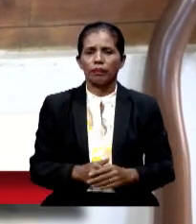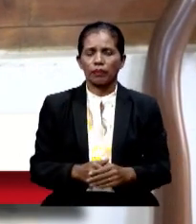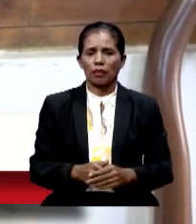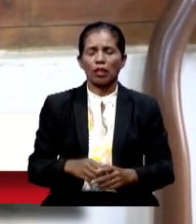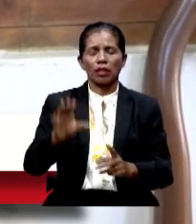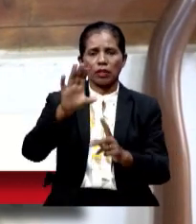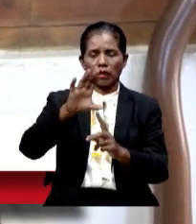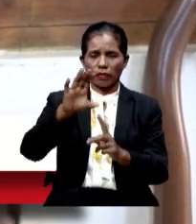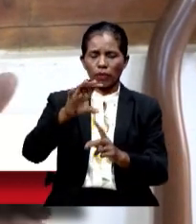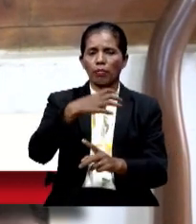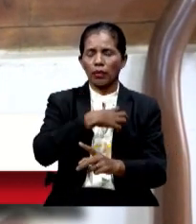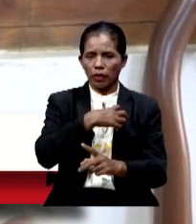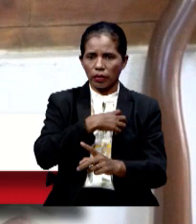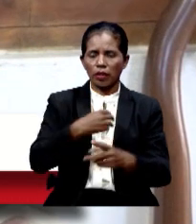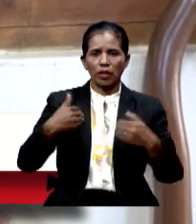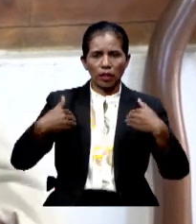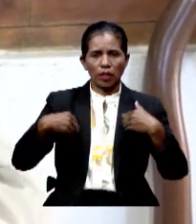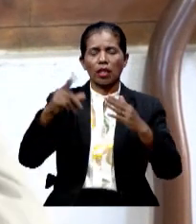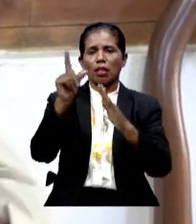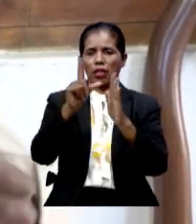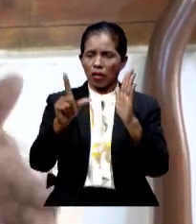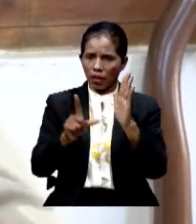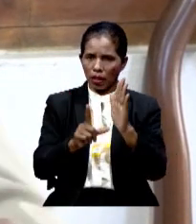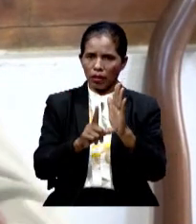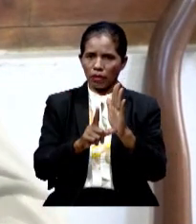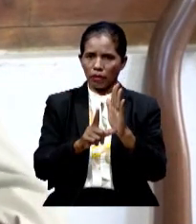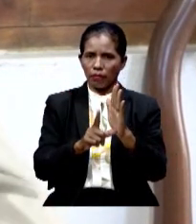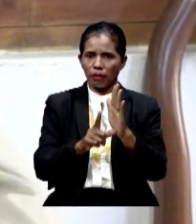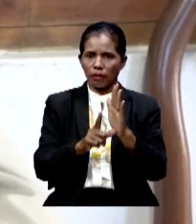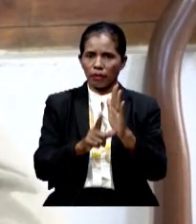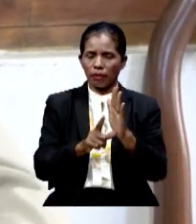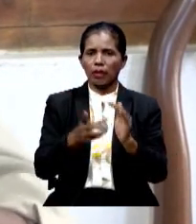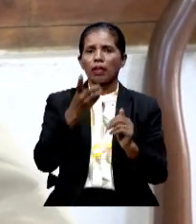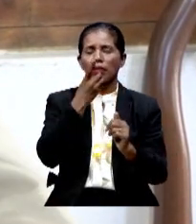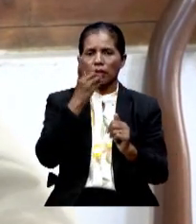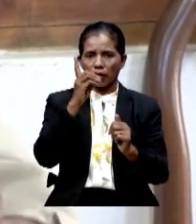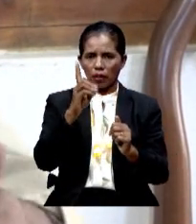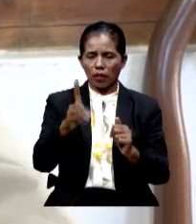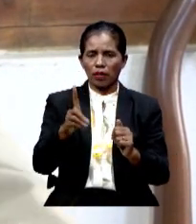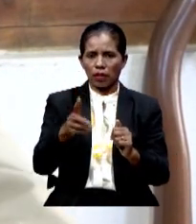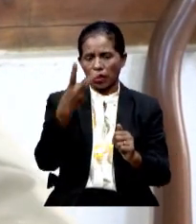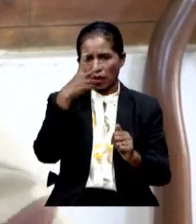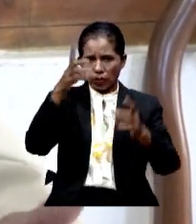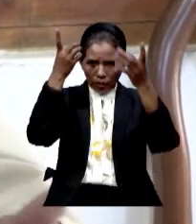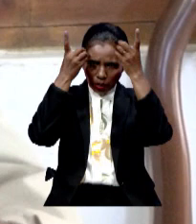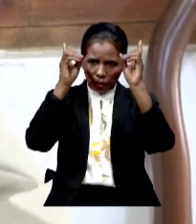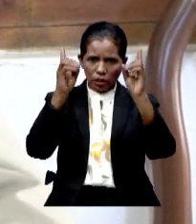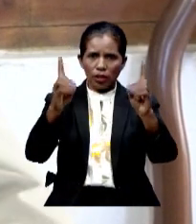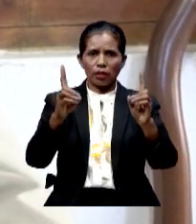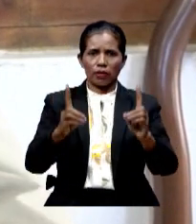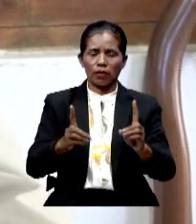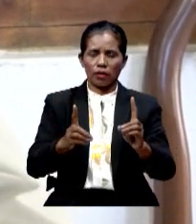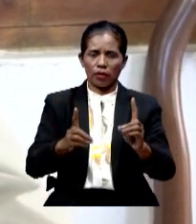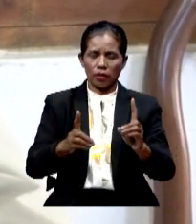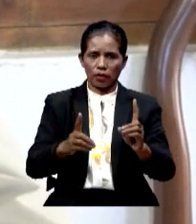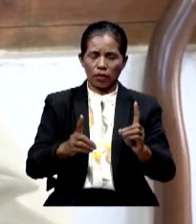comandante penitele ia legitimidade, ato decreta, ato de CIDI,